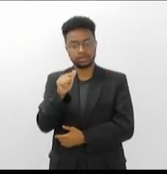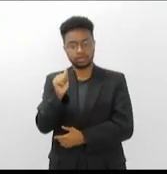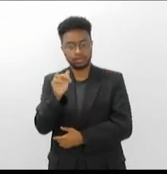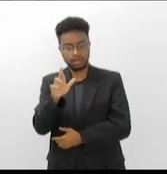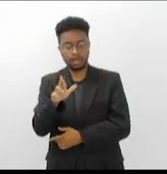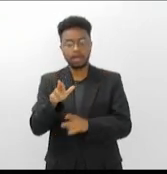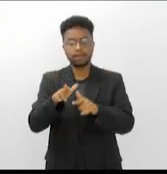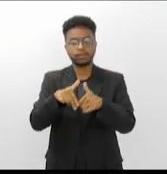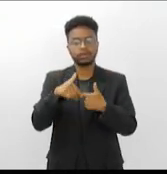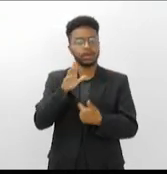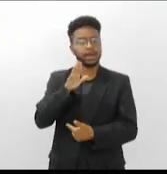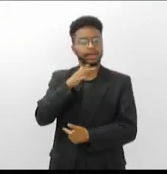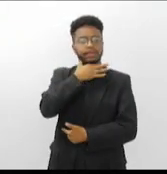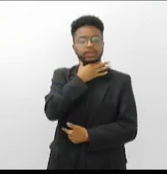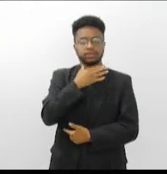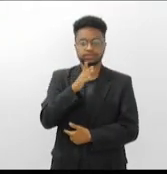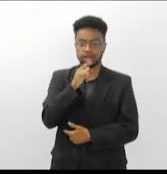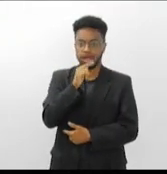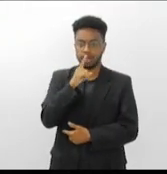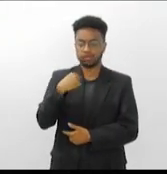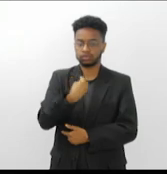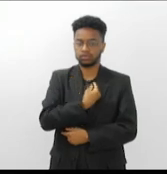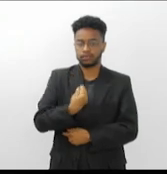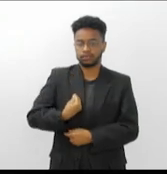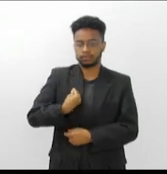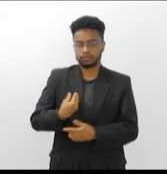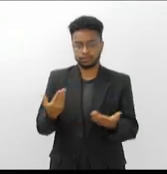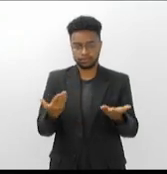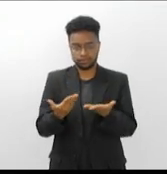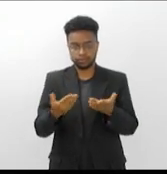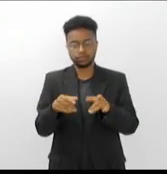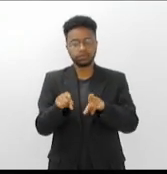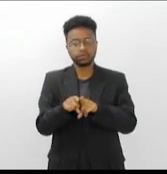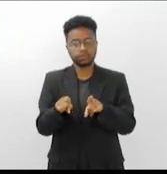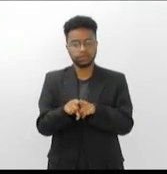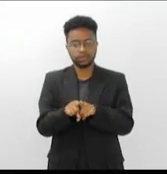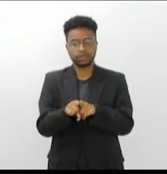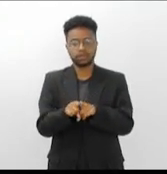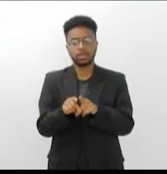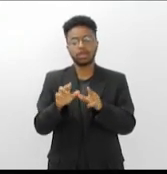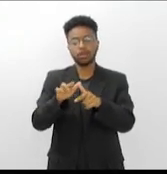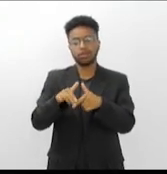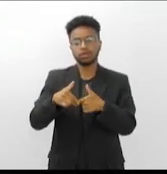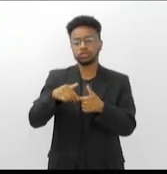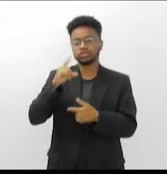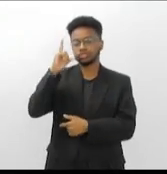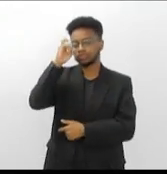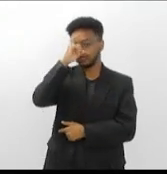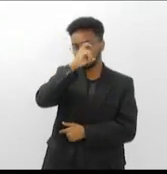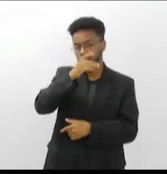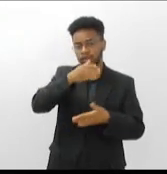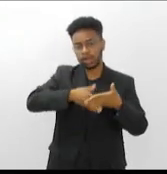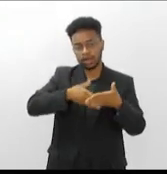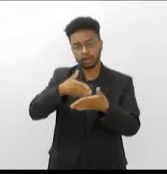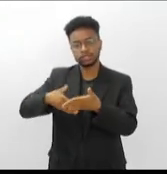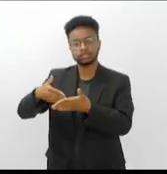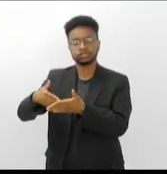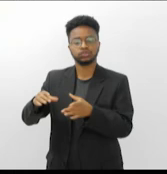crise hídrica que nós estamos passando e diante das dificuldades que